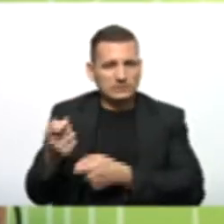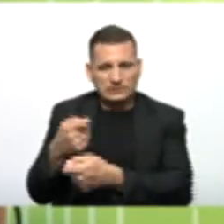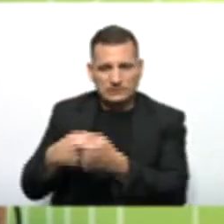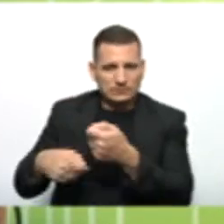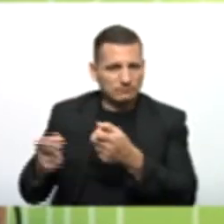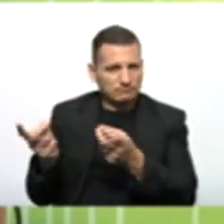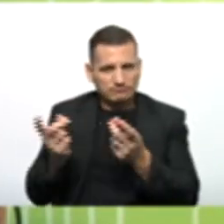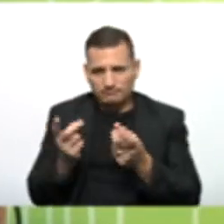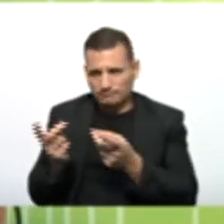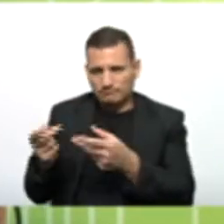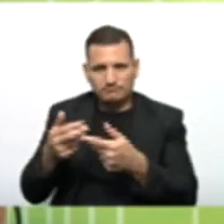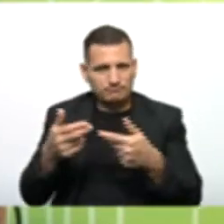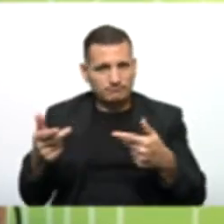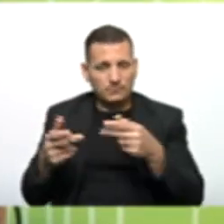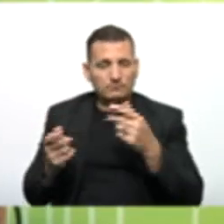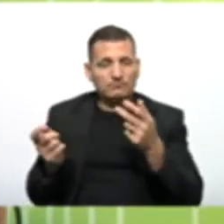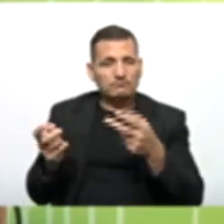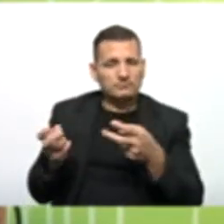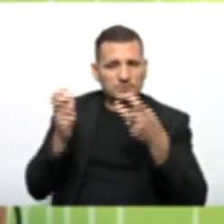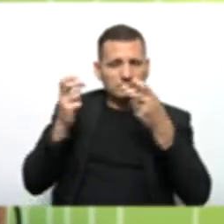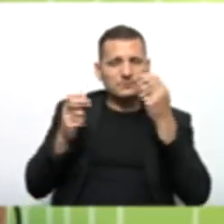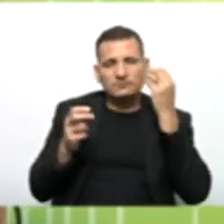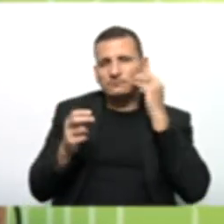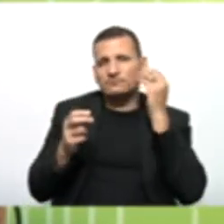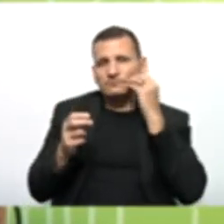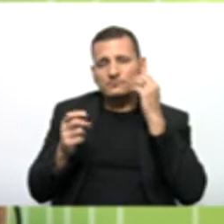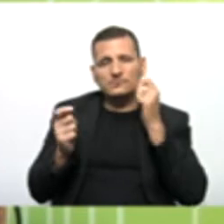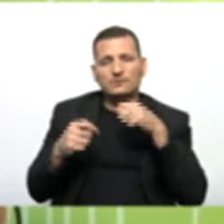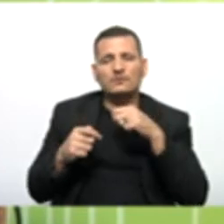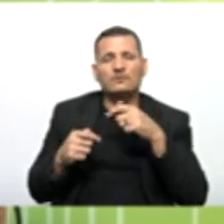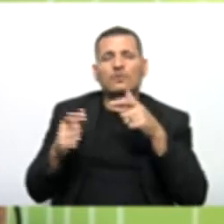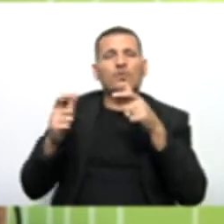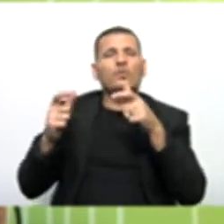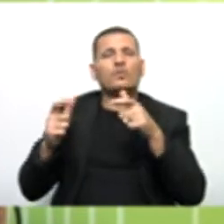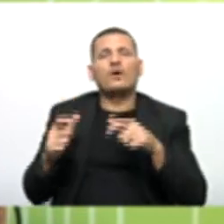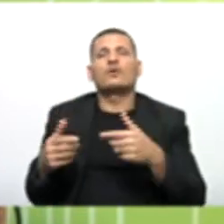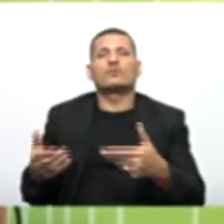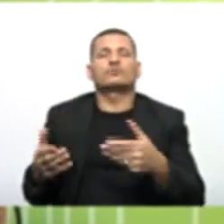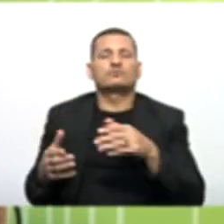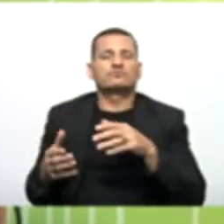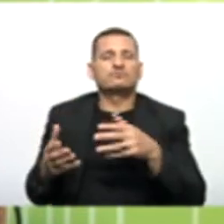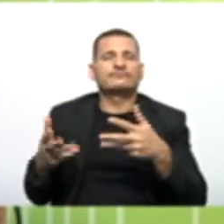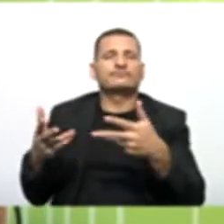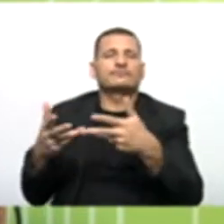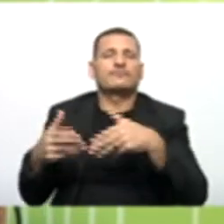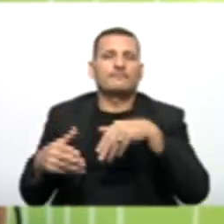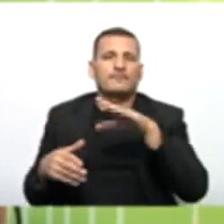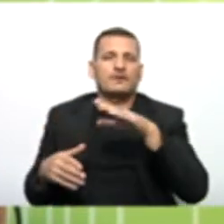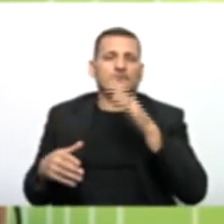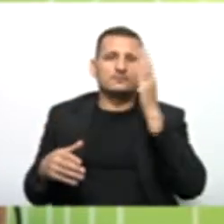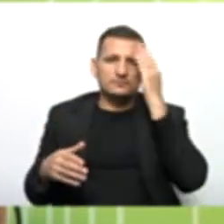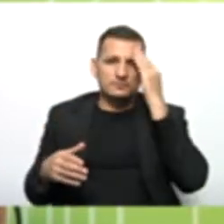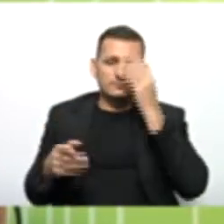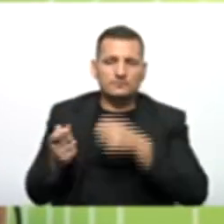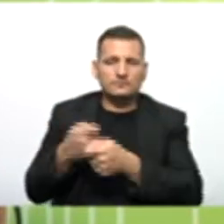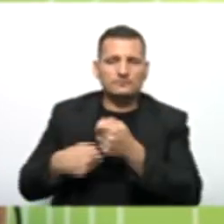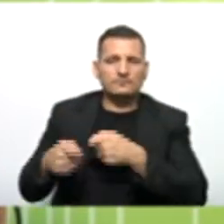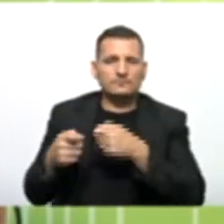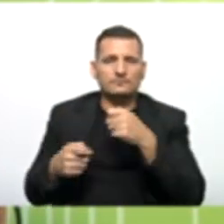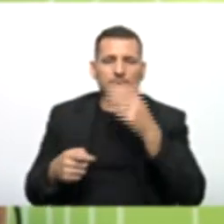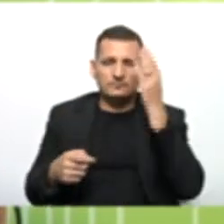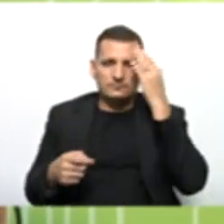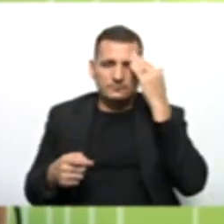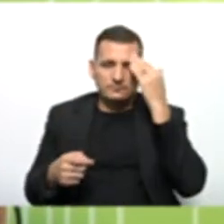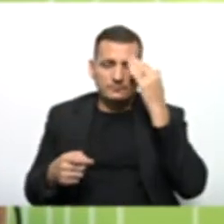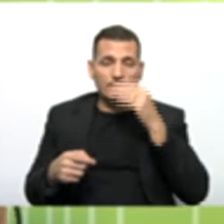consegue verificar ali onde que a gente consegue dominar mais, consegue fazer uma negociação em que a gente consegue ganhar mais.